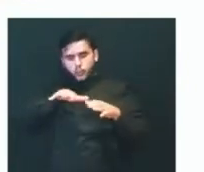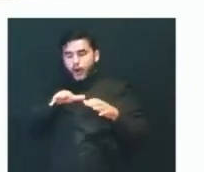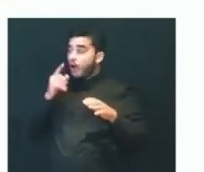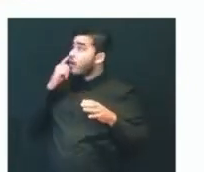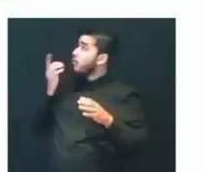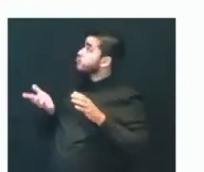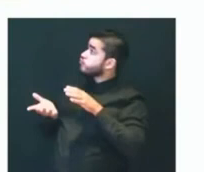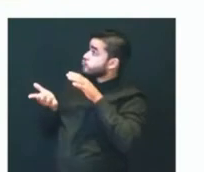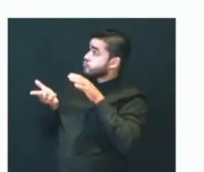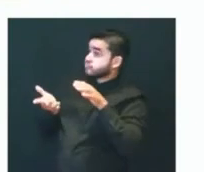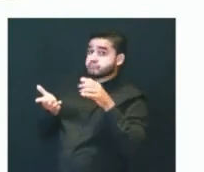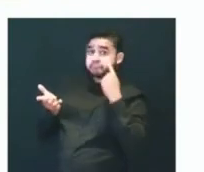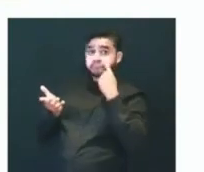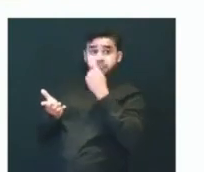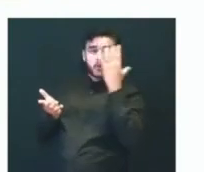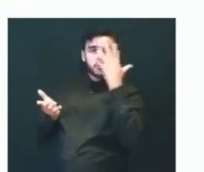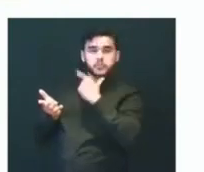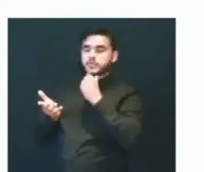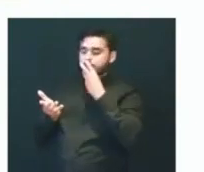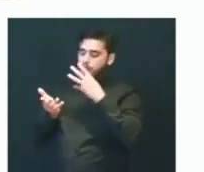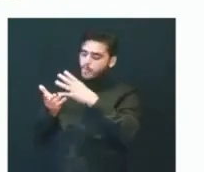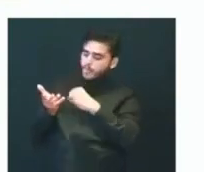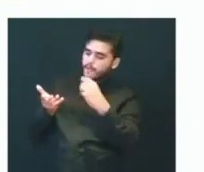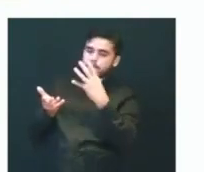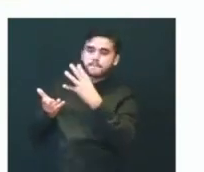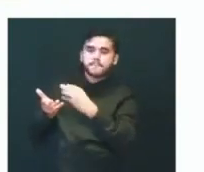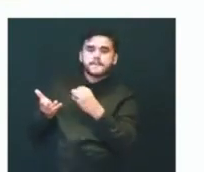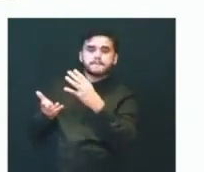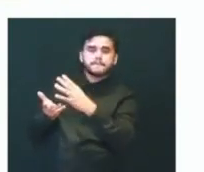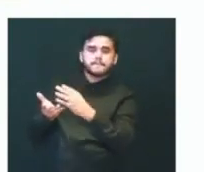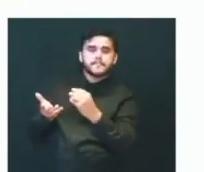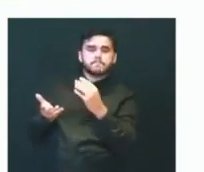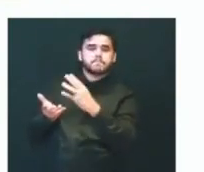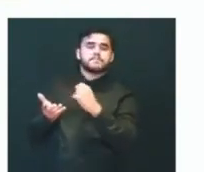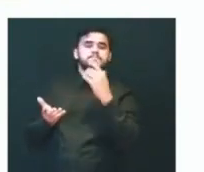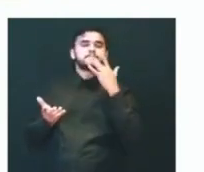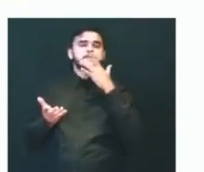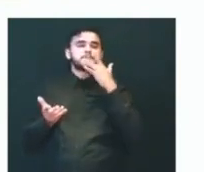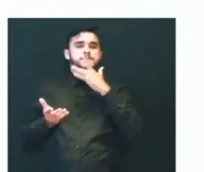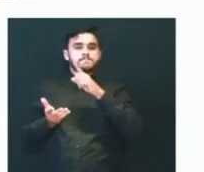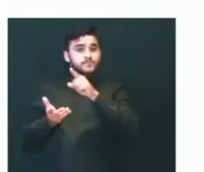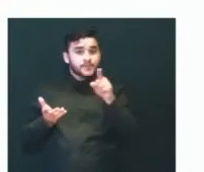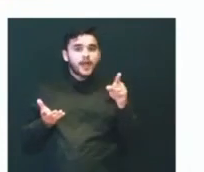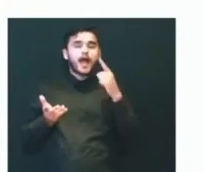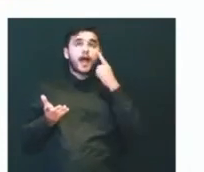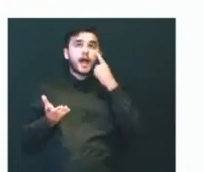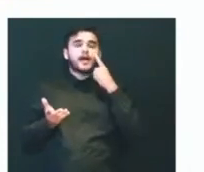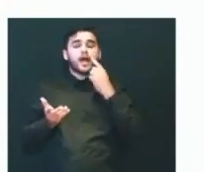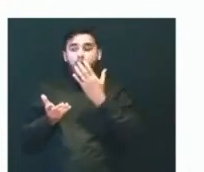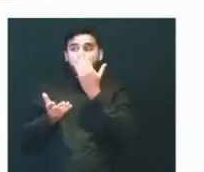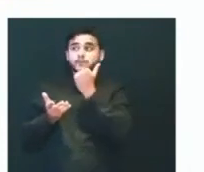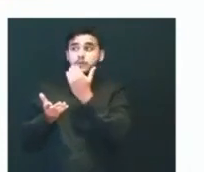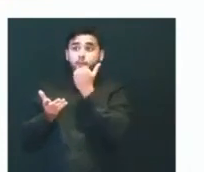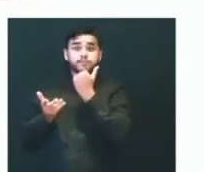fazer. E ainda é mais molhadinha, é mais pastosa, então facilita a ingestão.